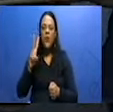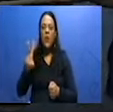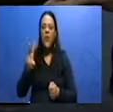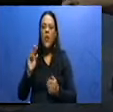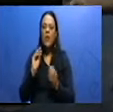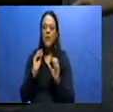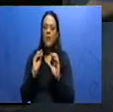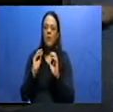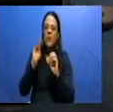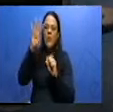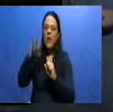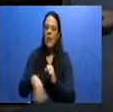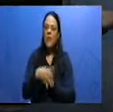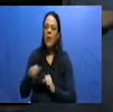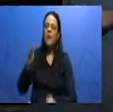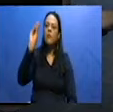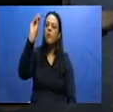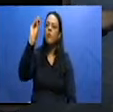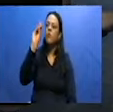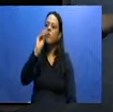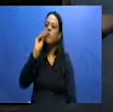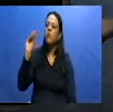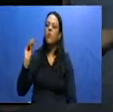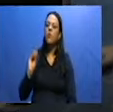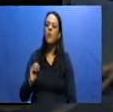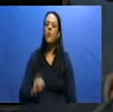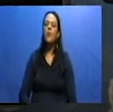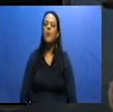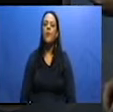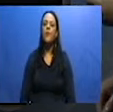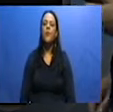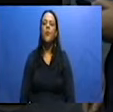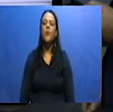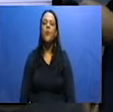Igual naquela atividade da unidade anterior que a gente falou do açúcar, tá?